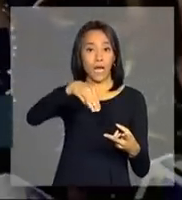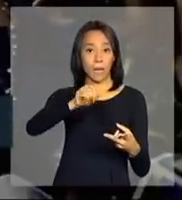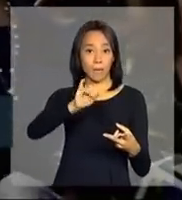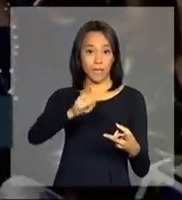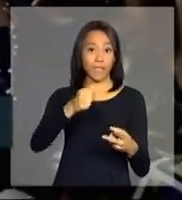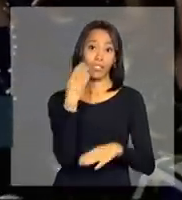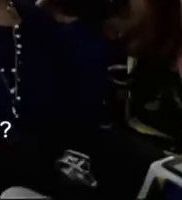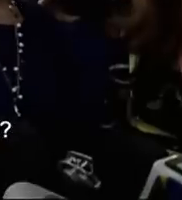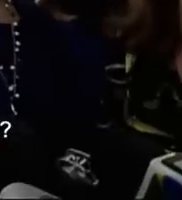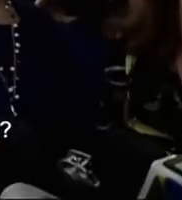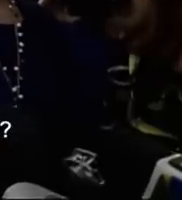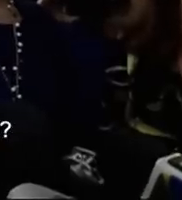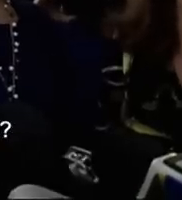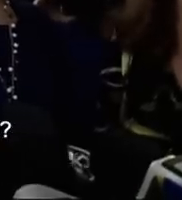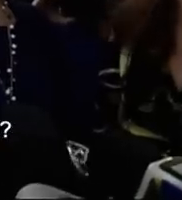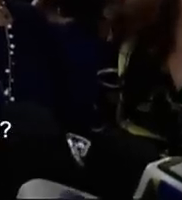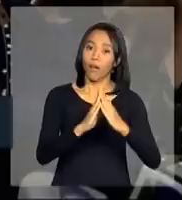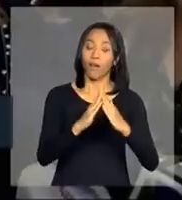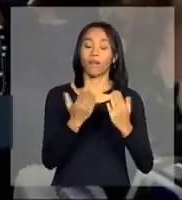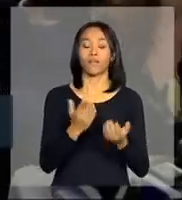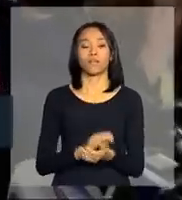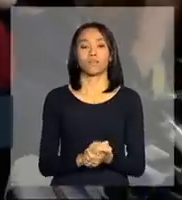gente usa em casa.